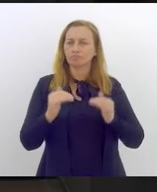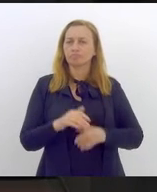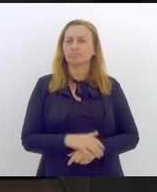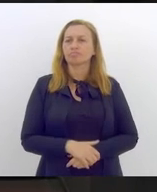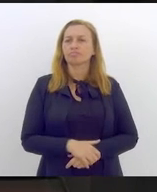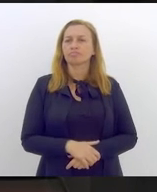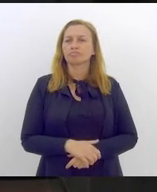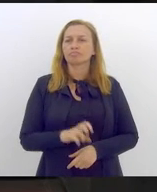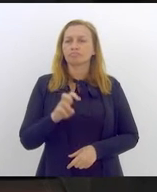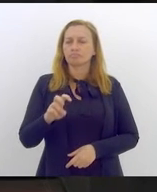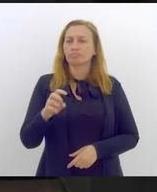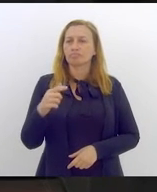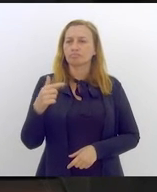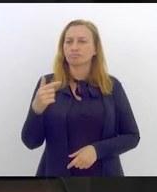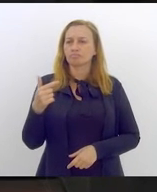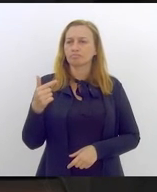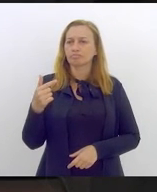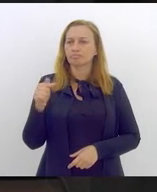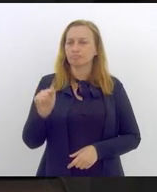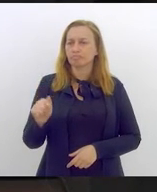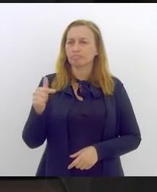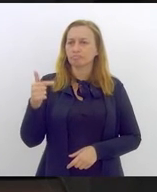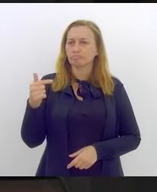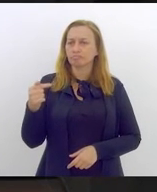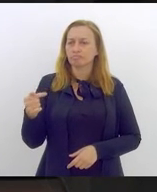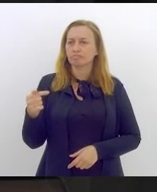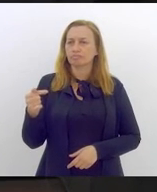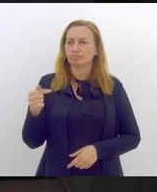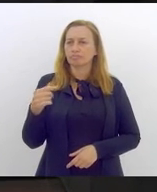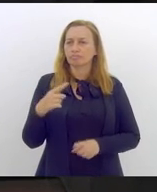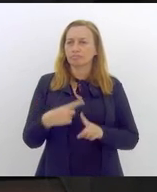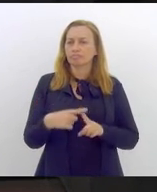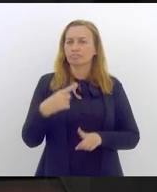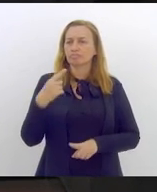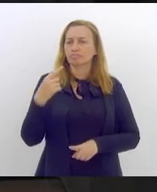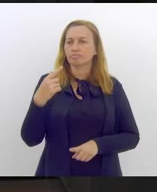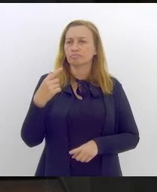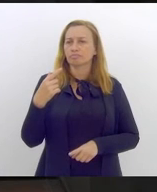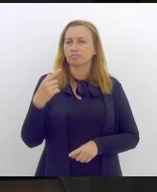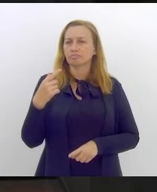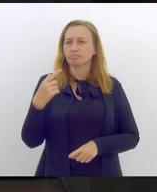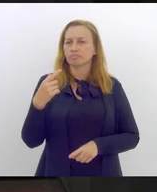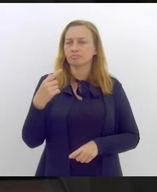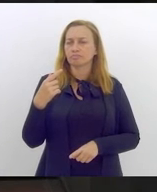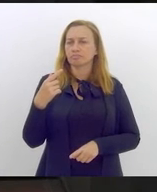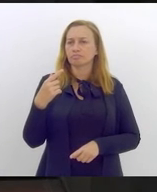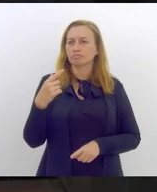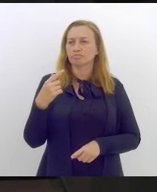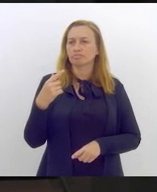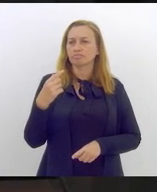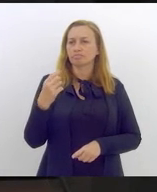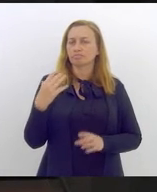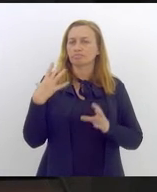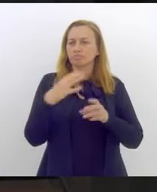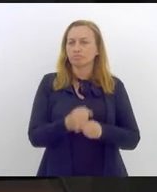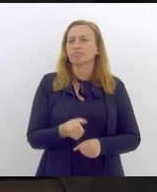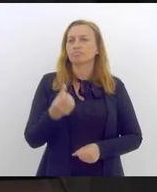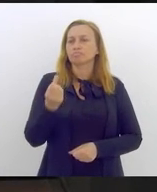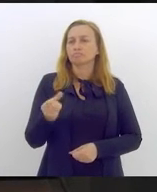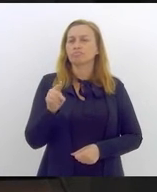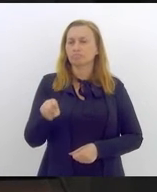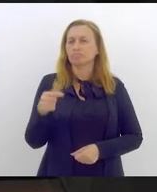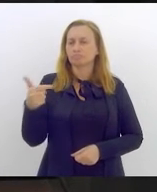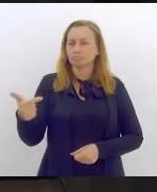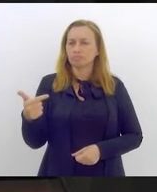5.7 + 45 da 6.2 bilhões de reais essa arrecadação